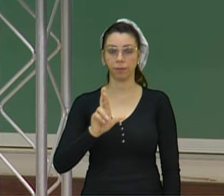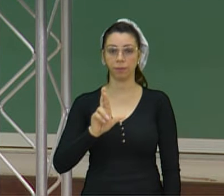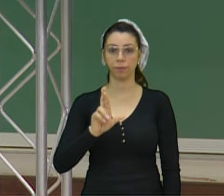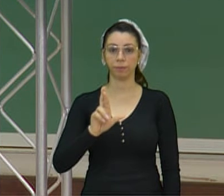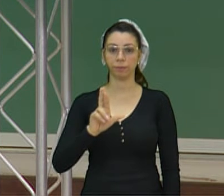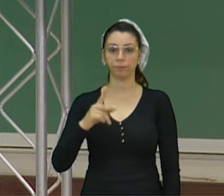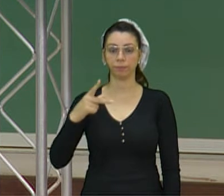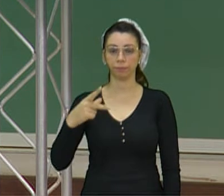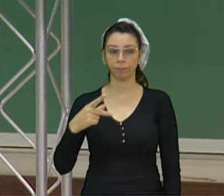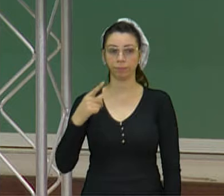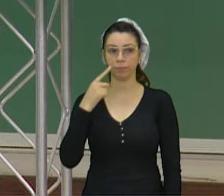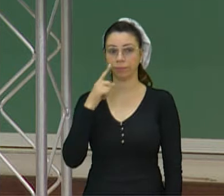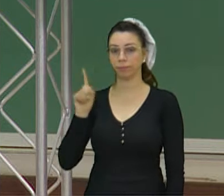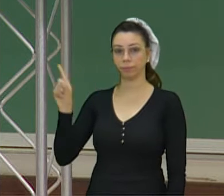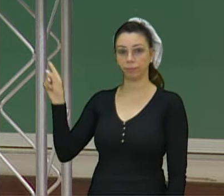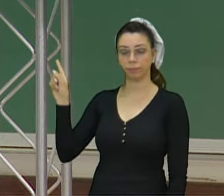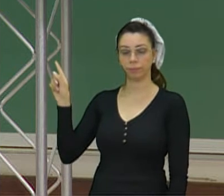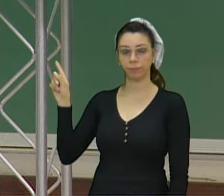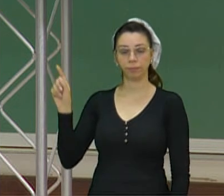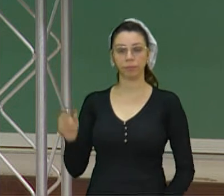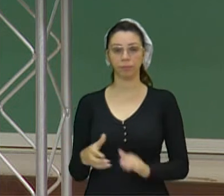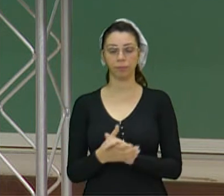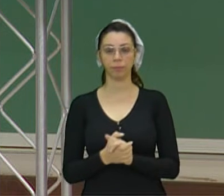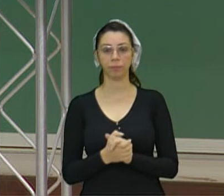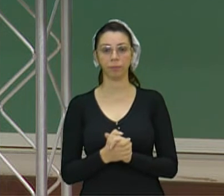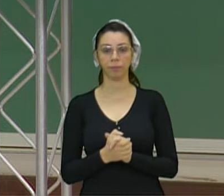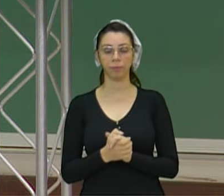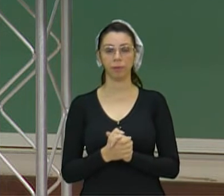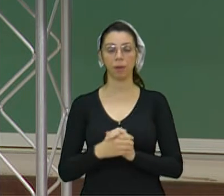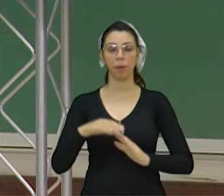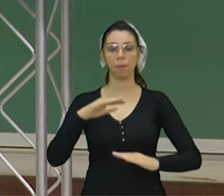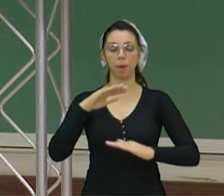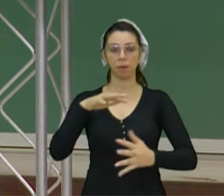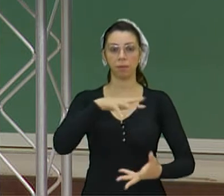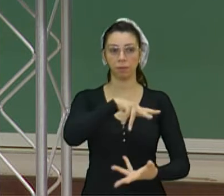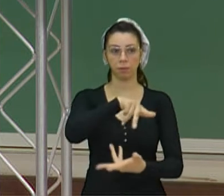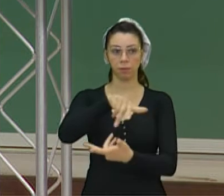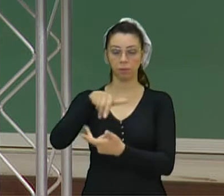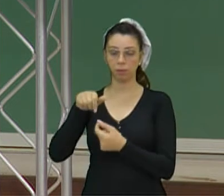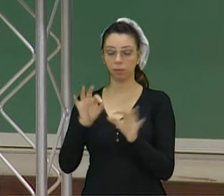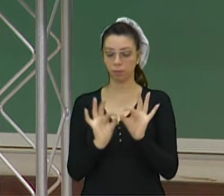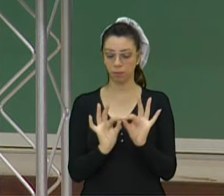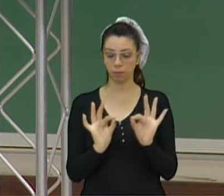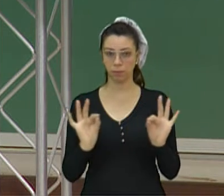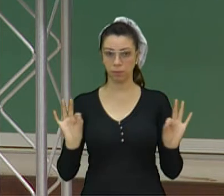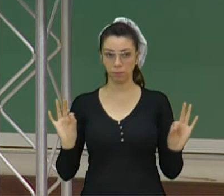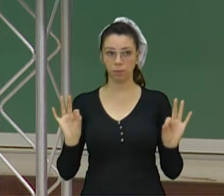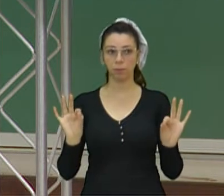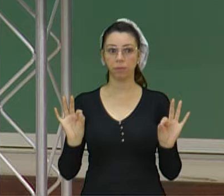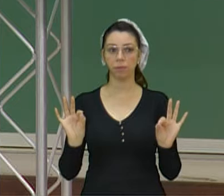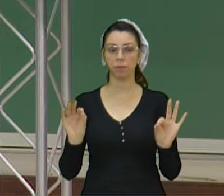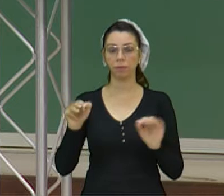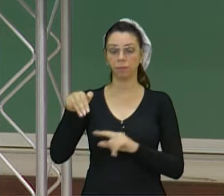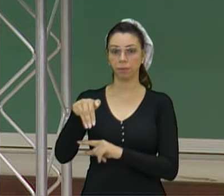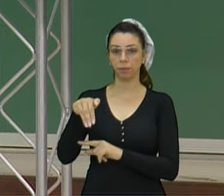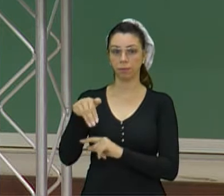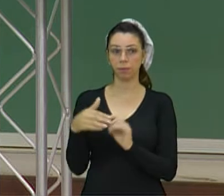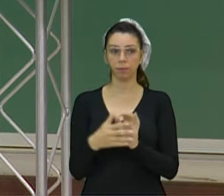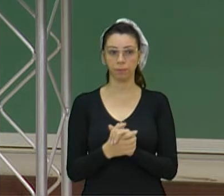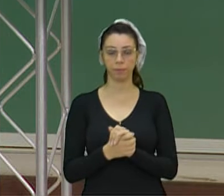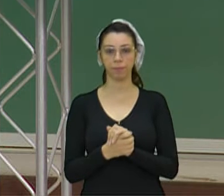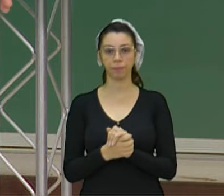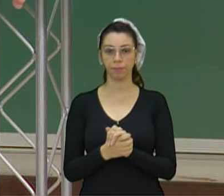a resistividade no sistema internacional é 1 metro, o comprimento no sistema internacional é metro e a